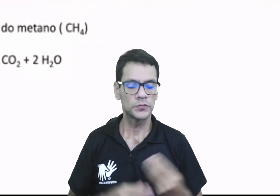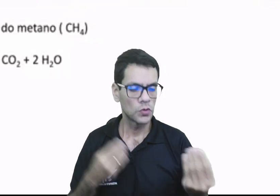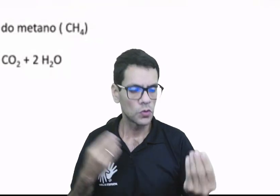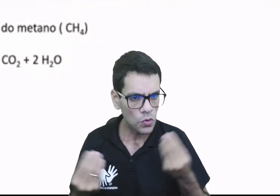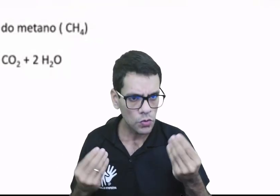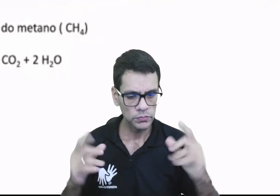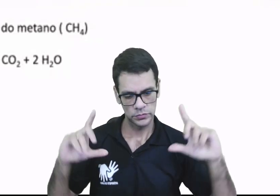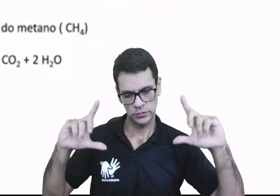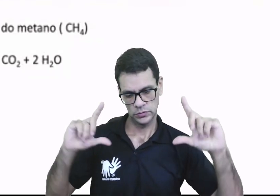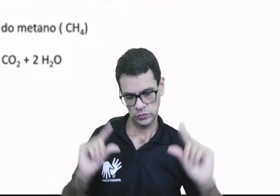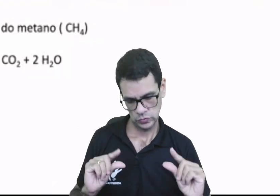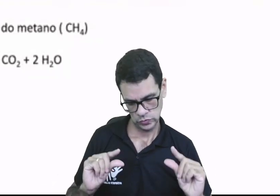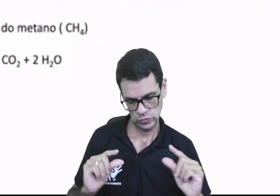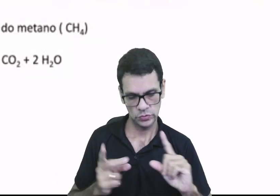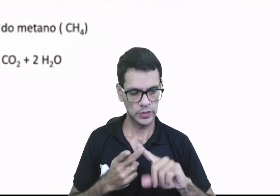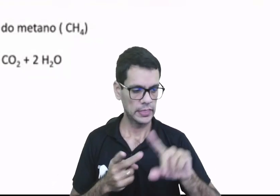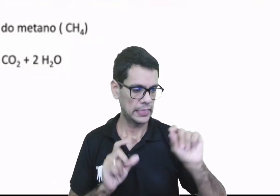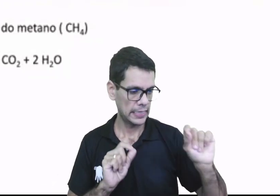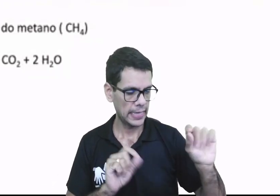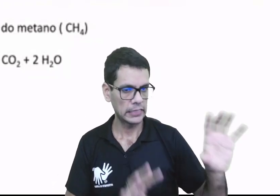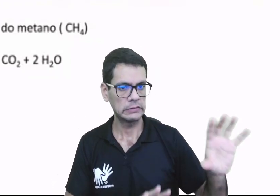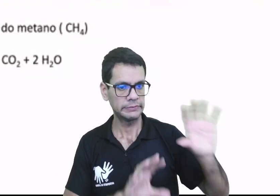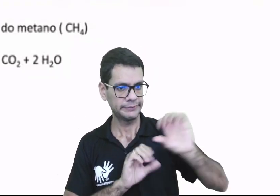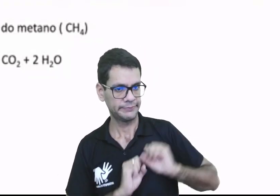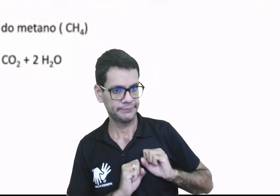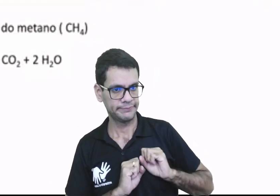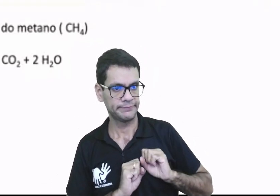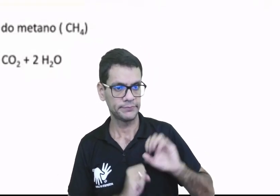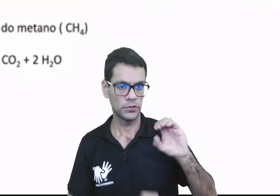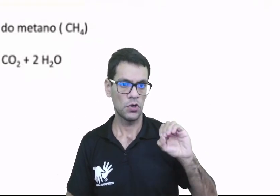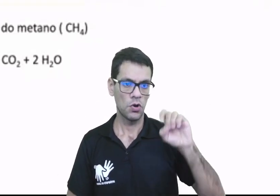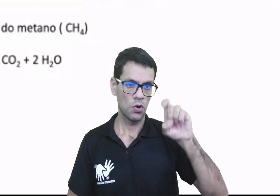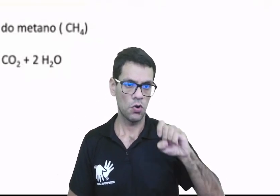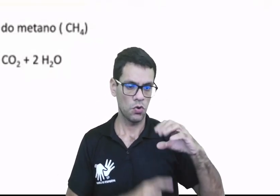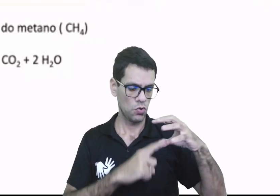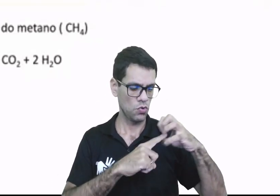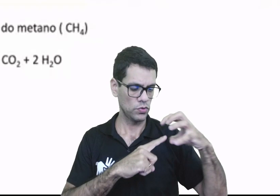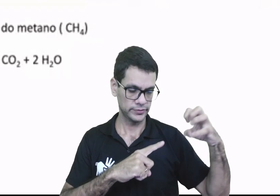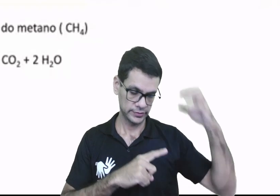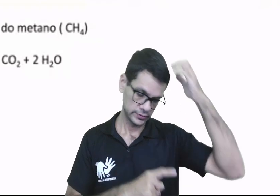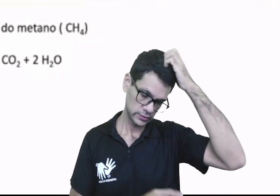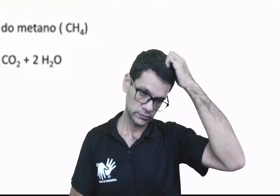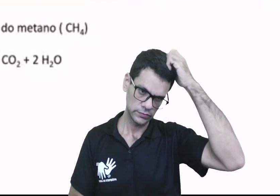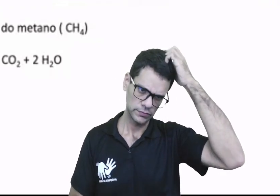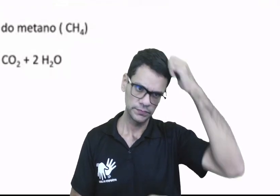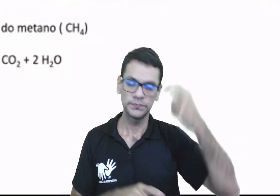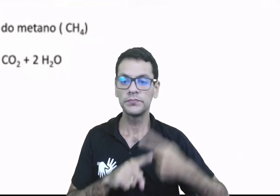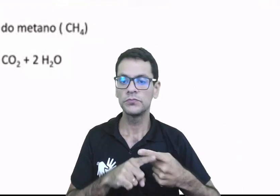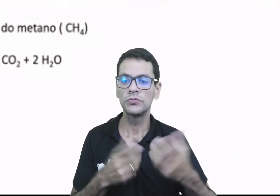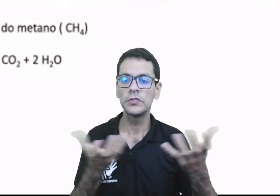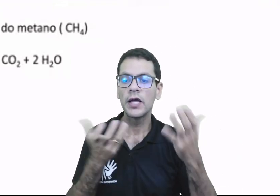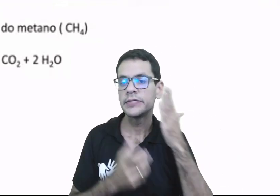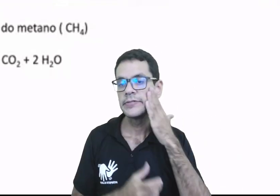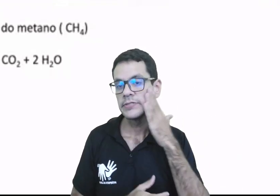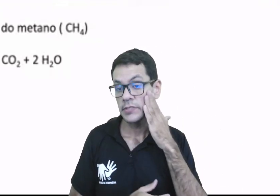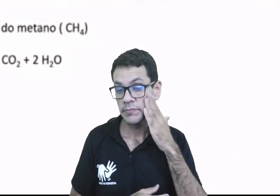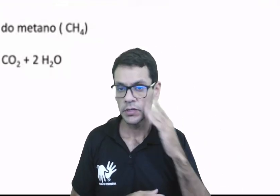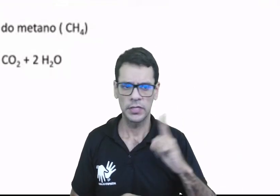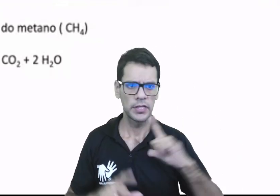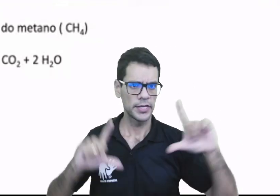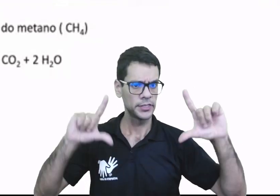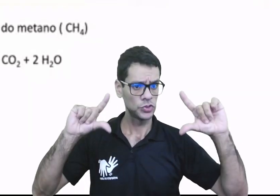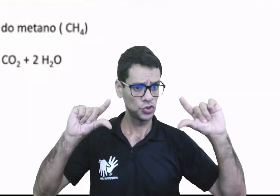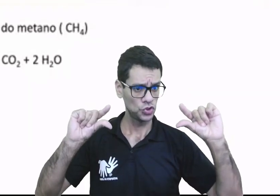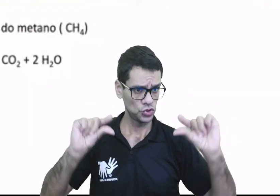quem que está sofrendo oxidação? E por que que a gente quer saber isso, né? Oxidação, a gente vai ter a